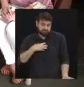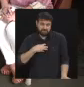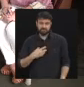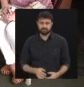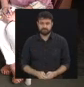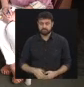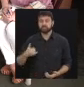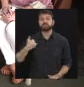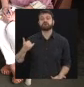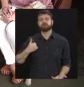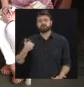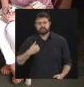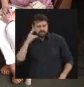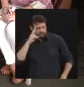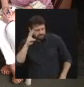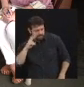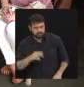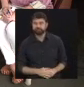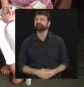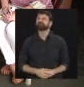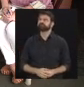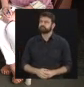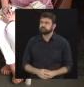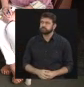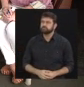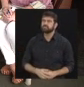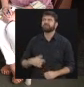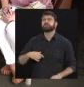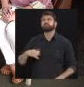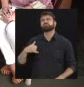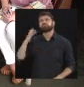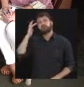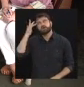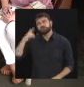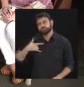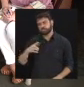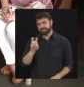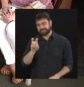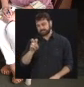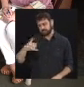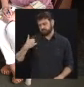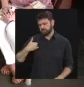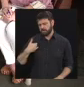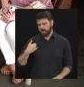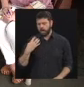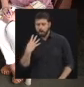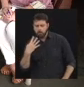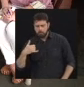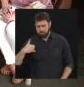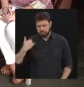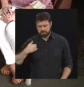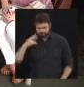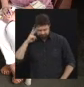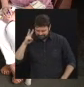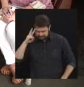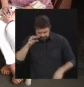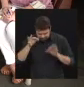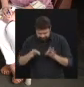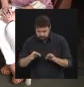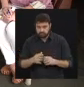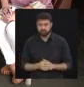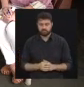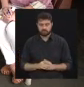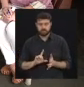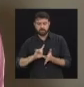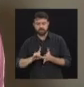anos você tinha? Você se lembra? Eu era, acho que uns 5, 4 anos, não me lembro. E a